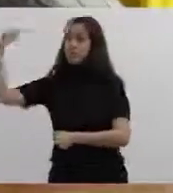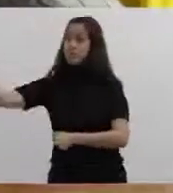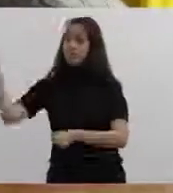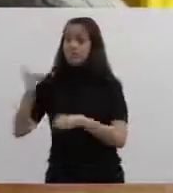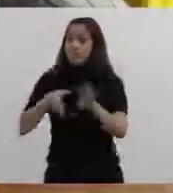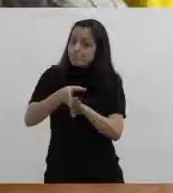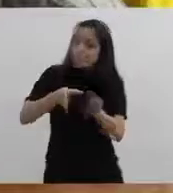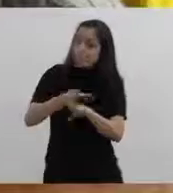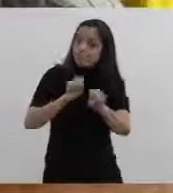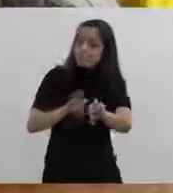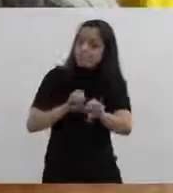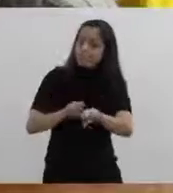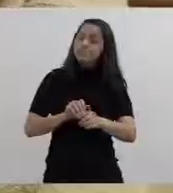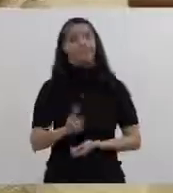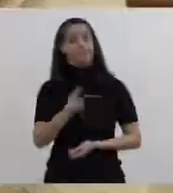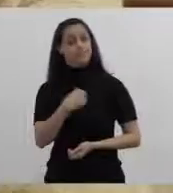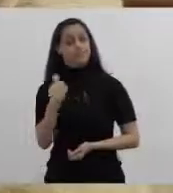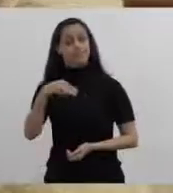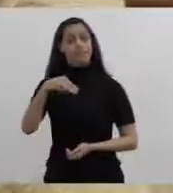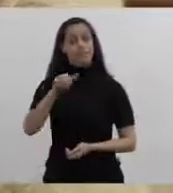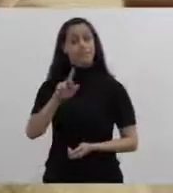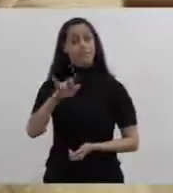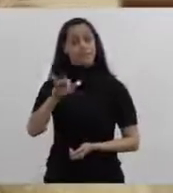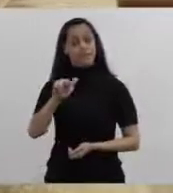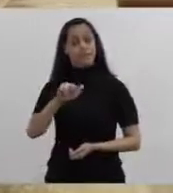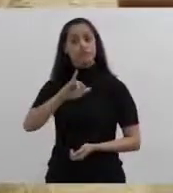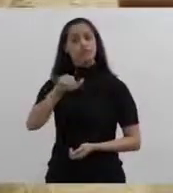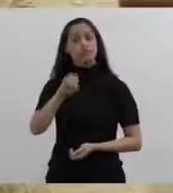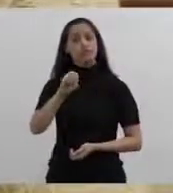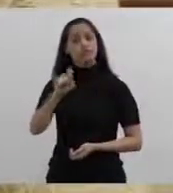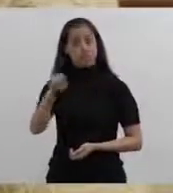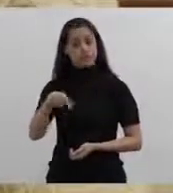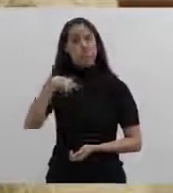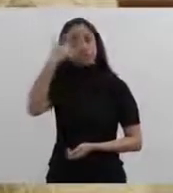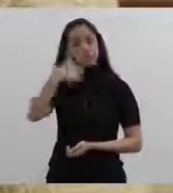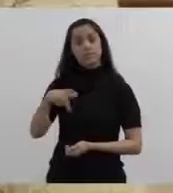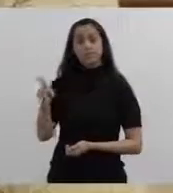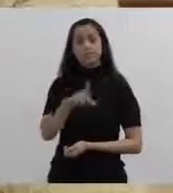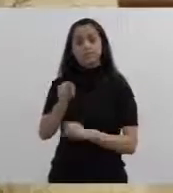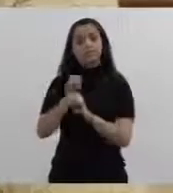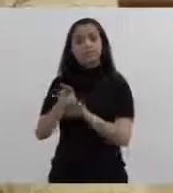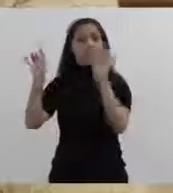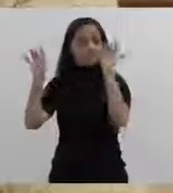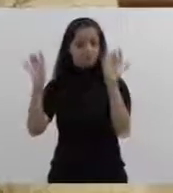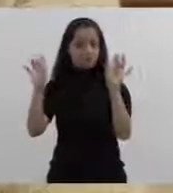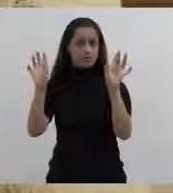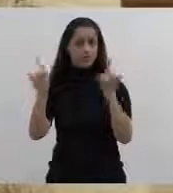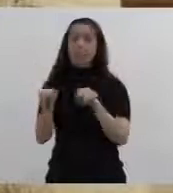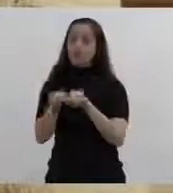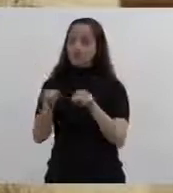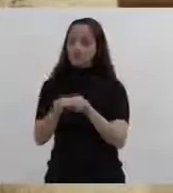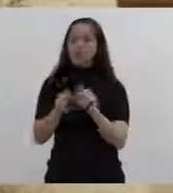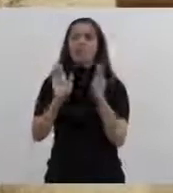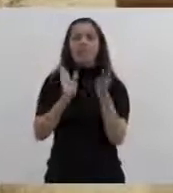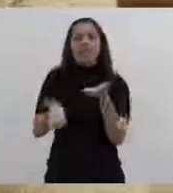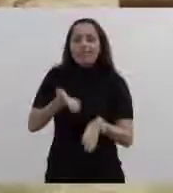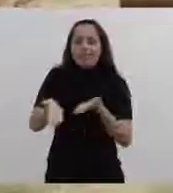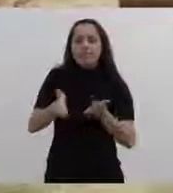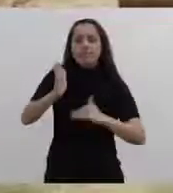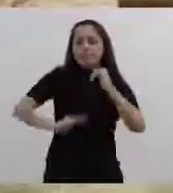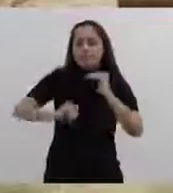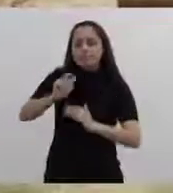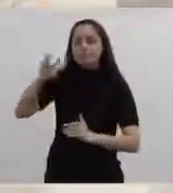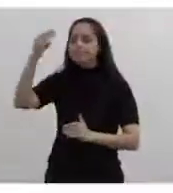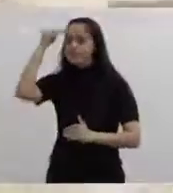formadores externos. Sou Maria José Borsani, professora de Educação Especial e terapeuta ocupacional em saúde